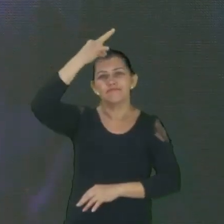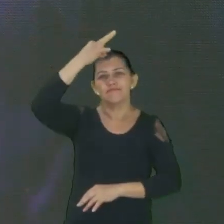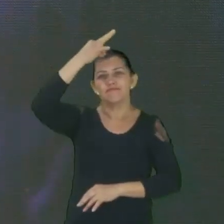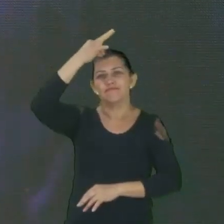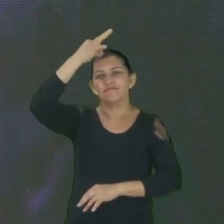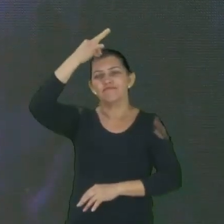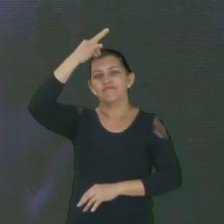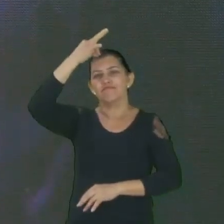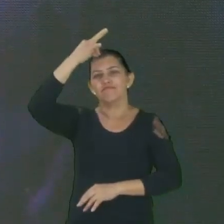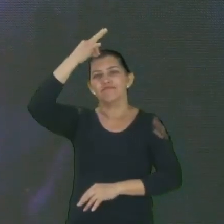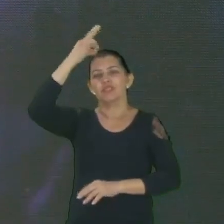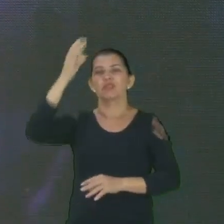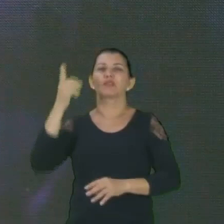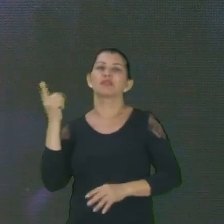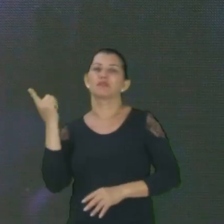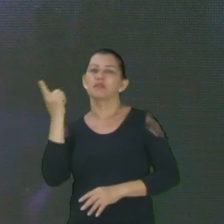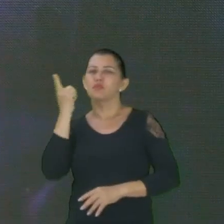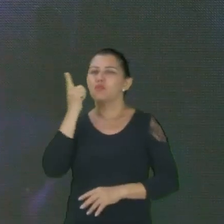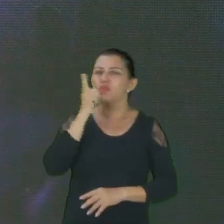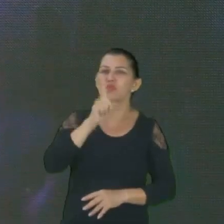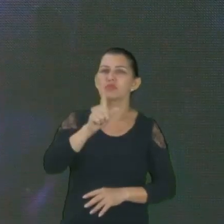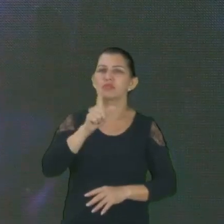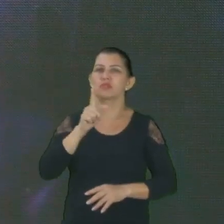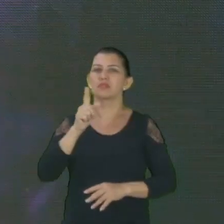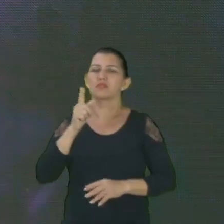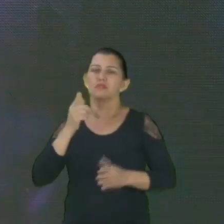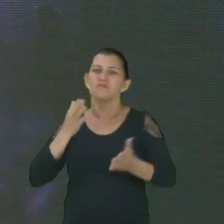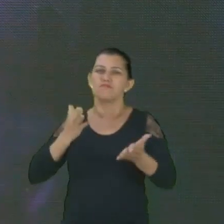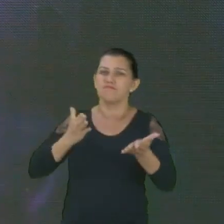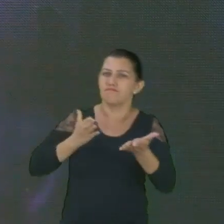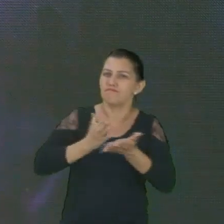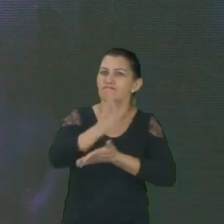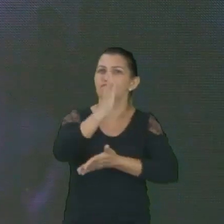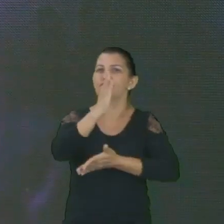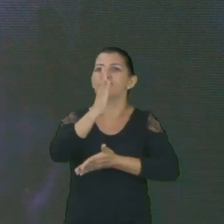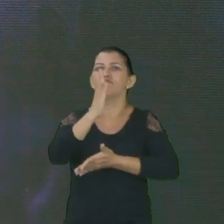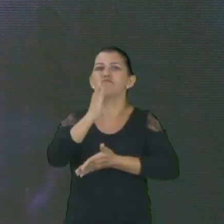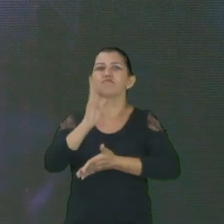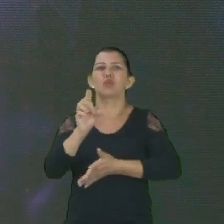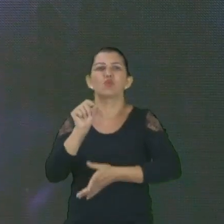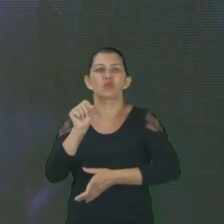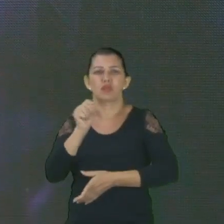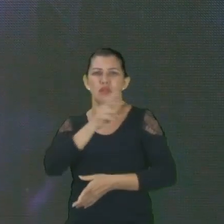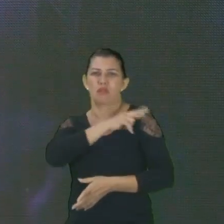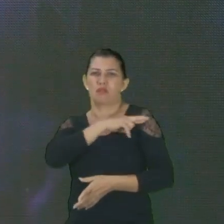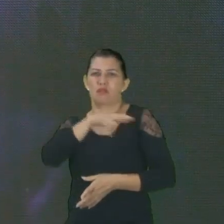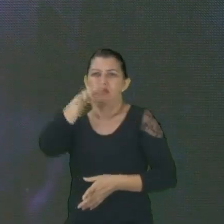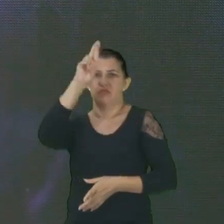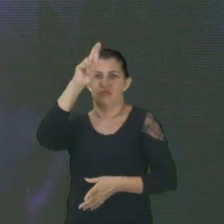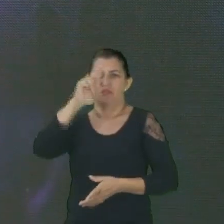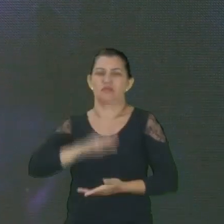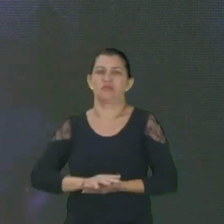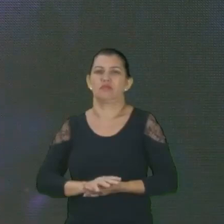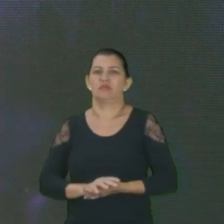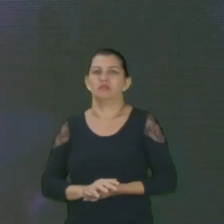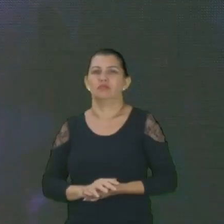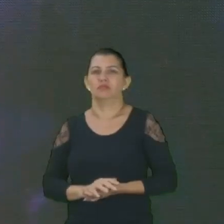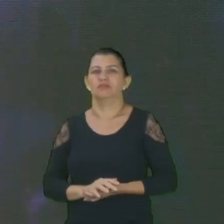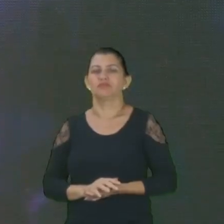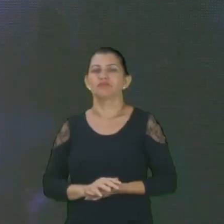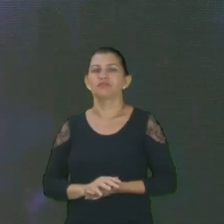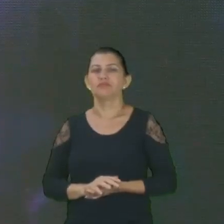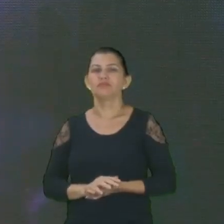vencer as barreiras da religiosidade. Repita comigo,